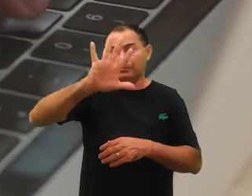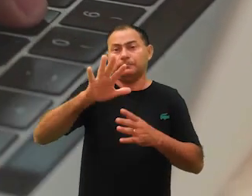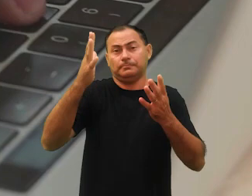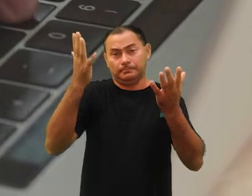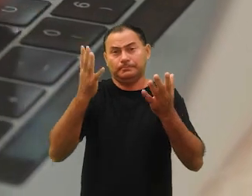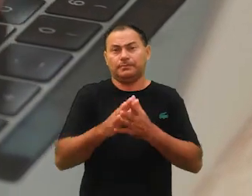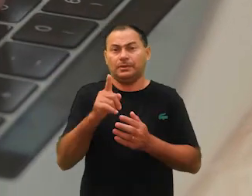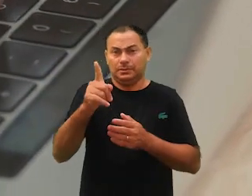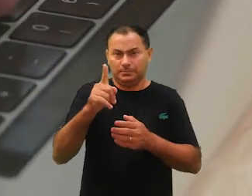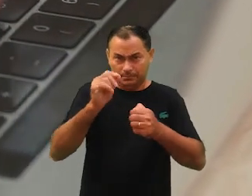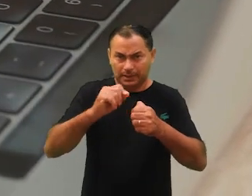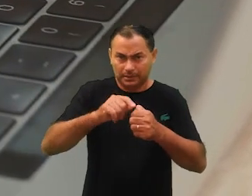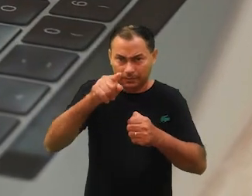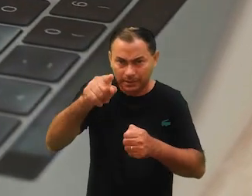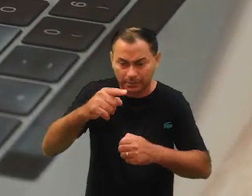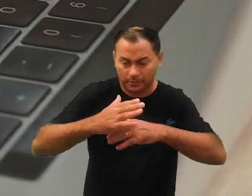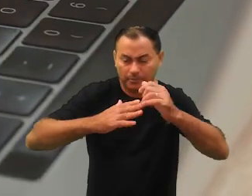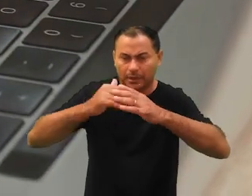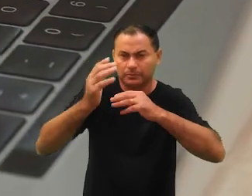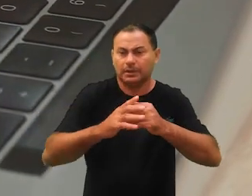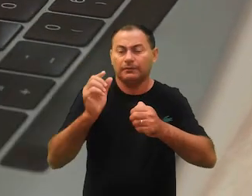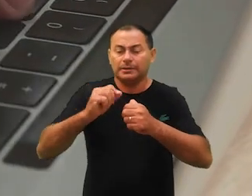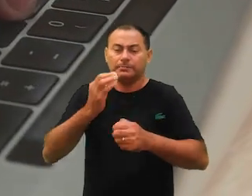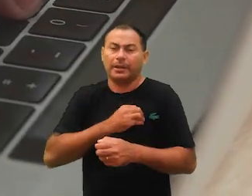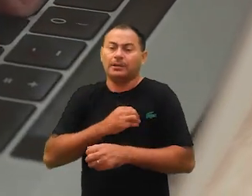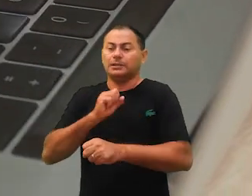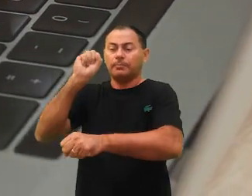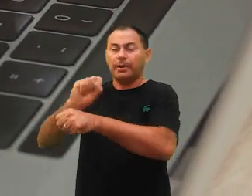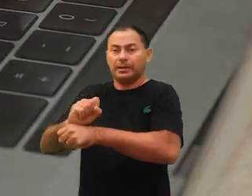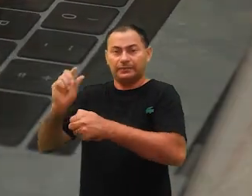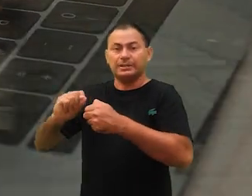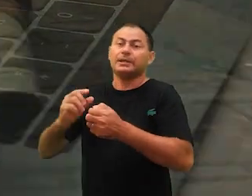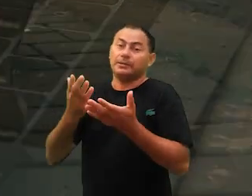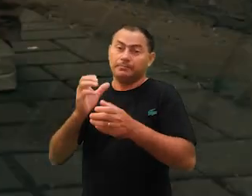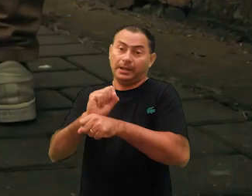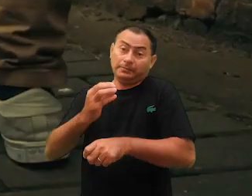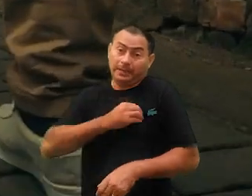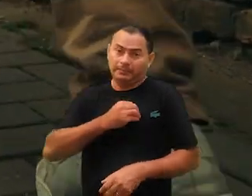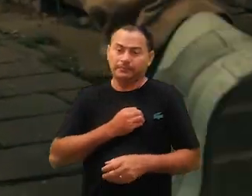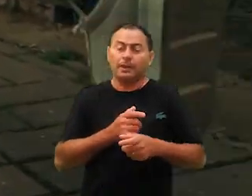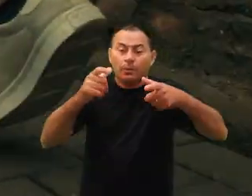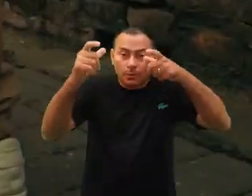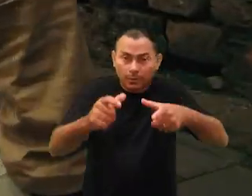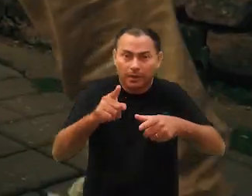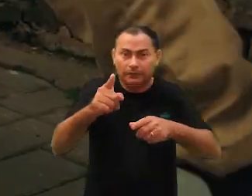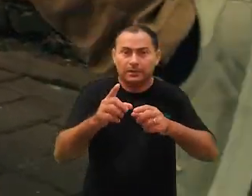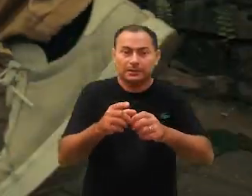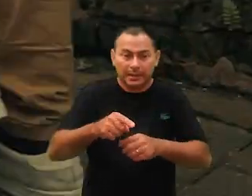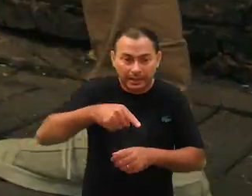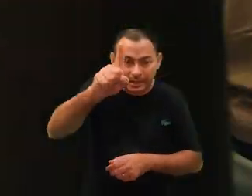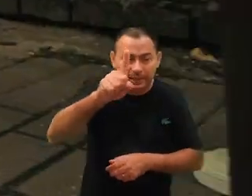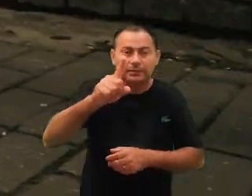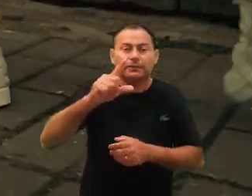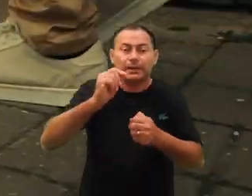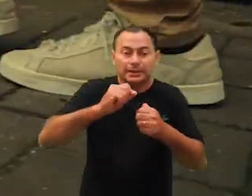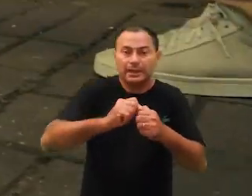geral. Então, se o que você está fazendo com as suas mãos o faz pecar, então pare de fazer. Isso quer dizer que se o lugar para onde você está